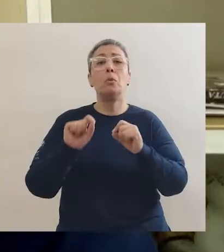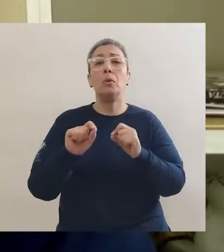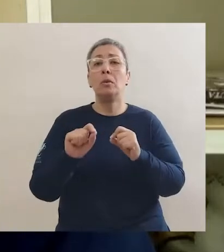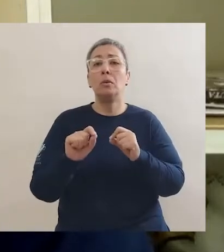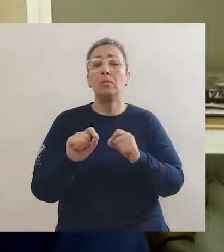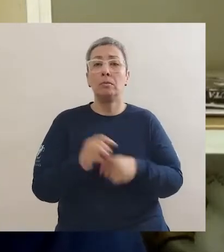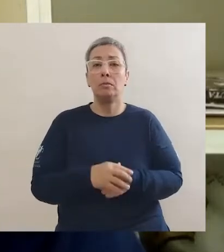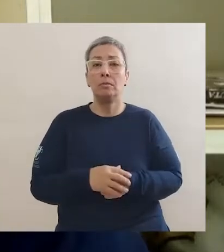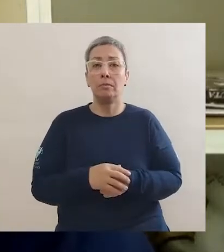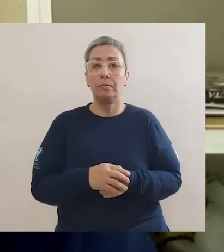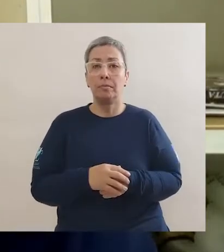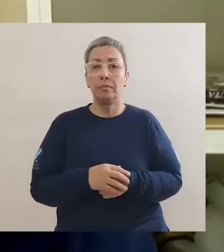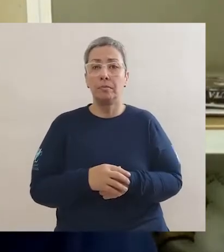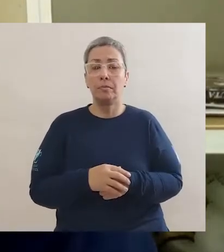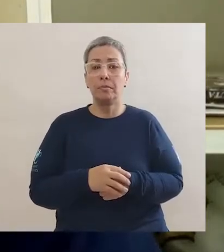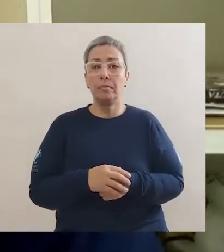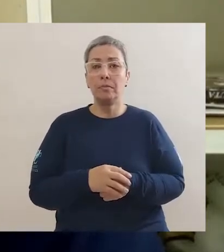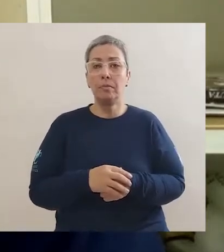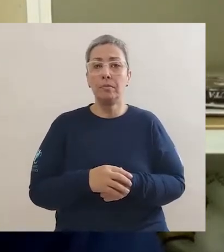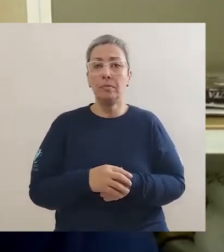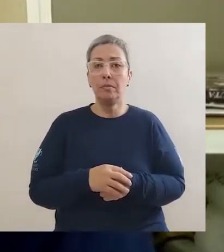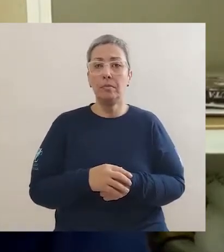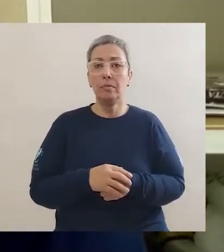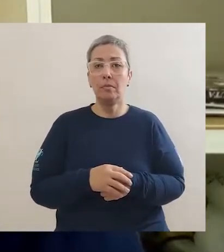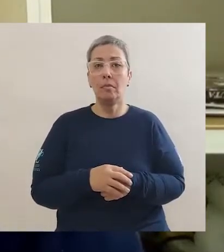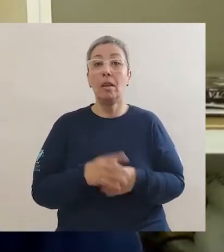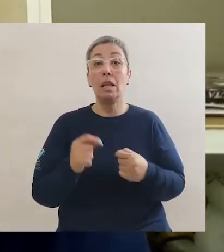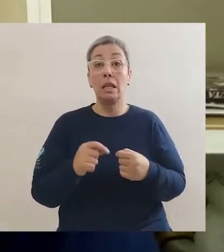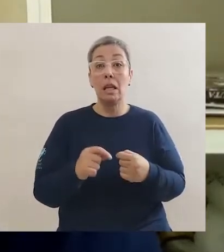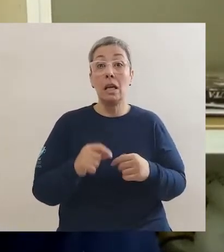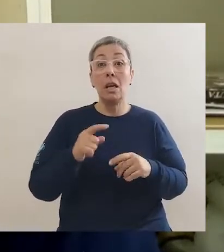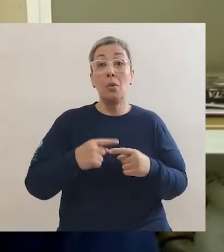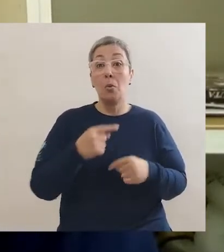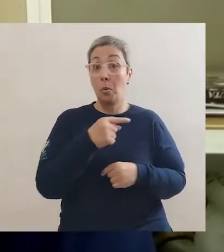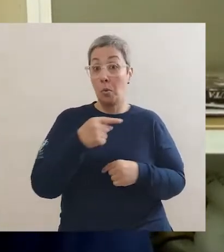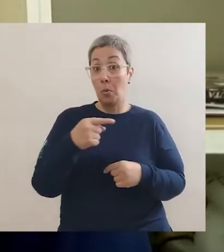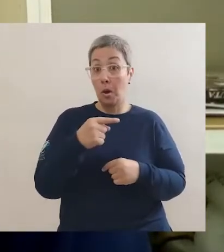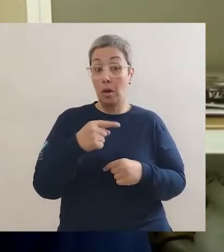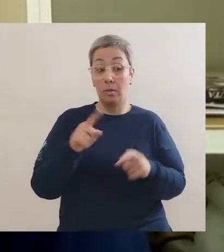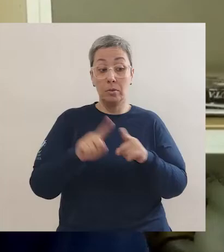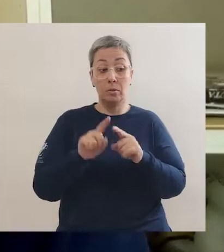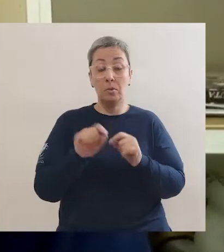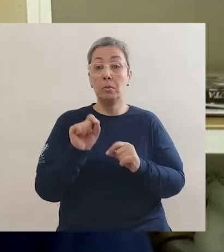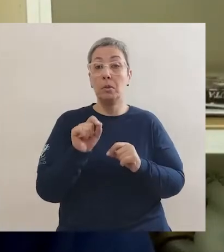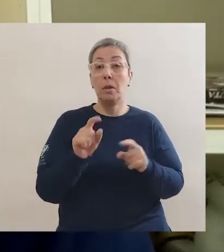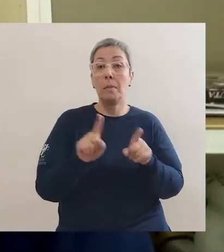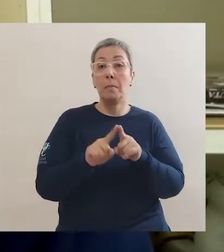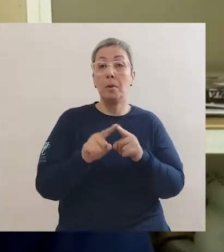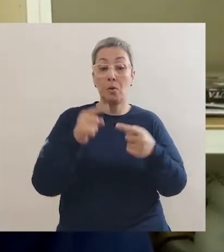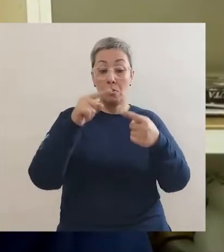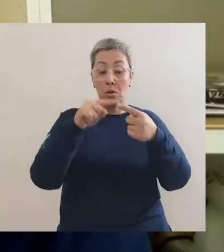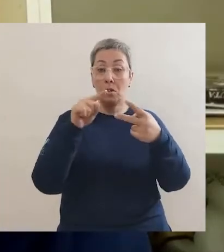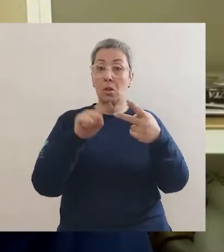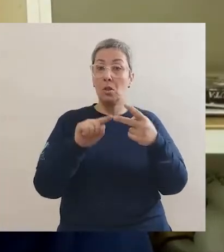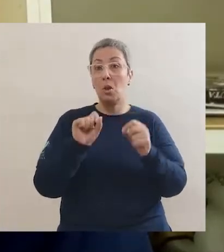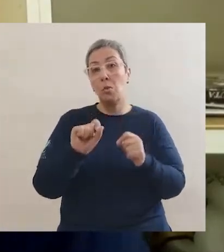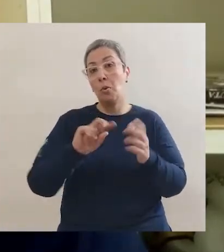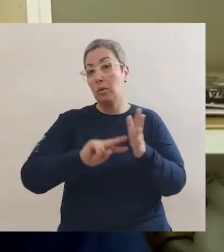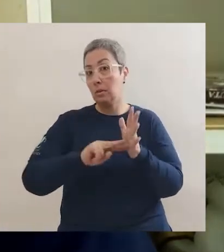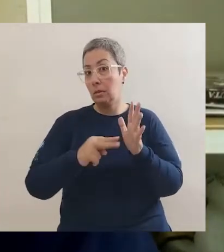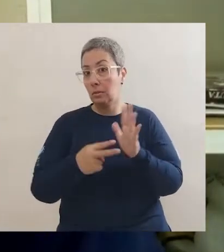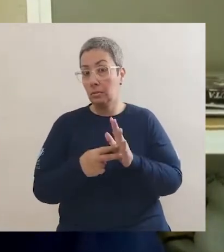3 municípios se destacam quanto à maior quantidade de indígenas. Com isso, podemos desmembrar